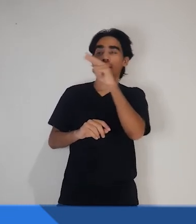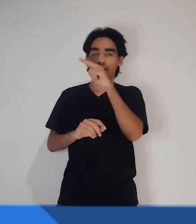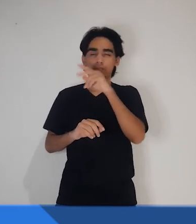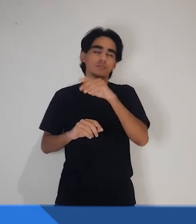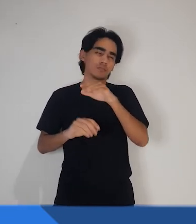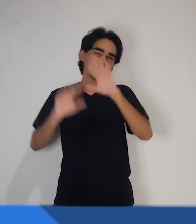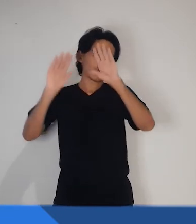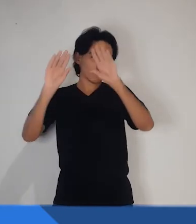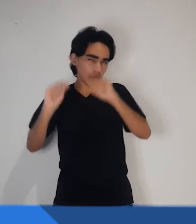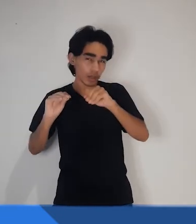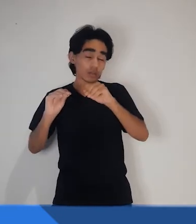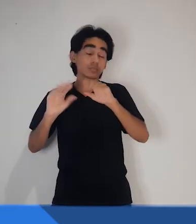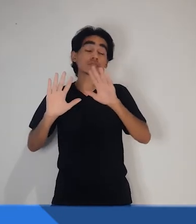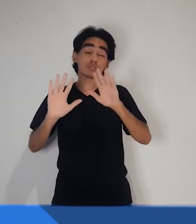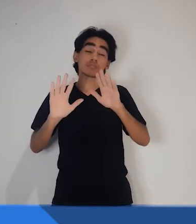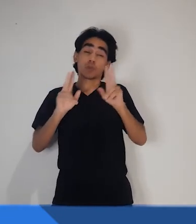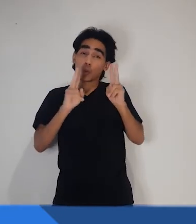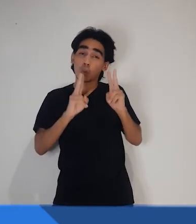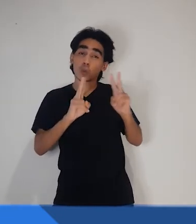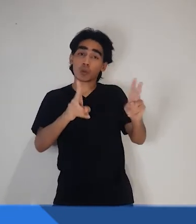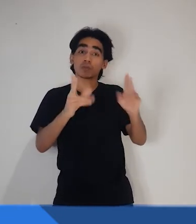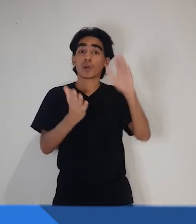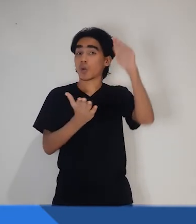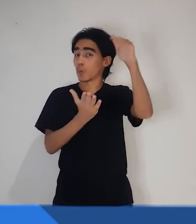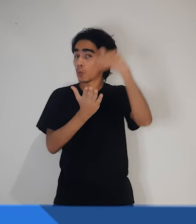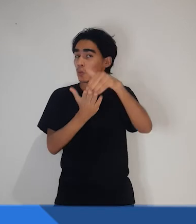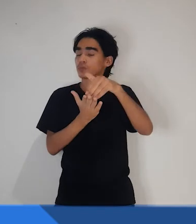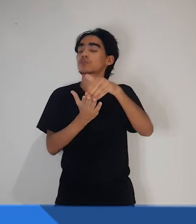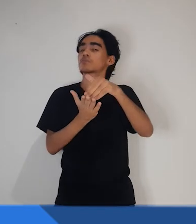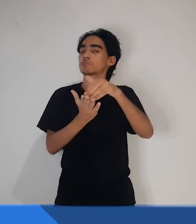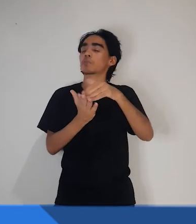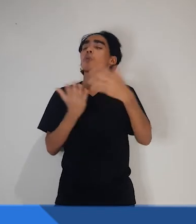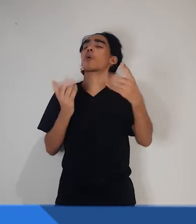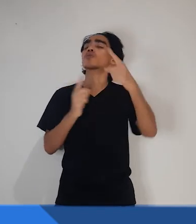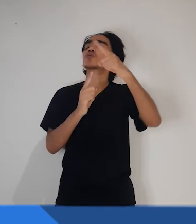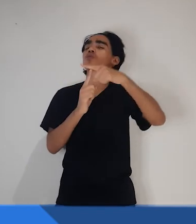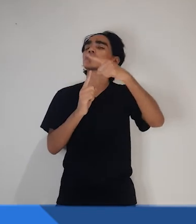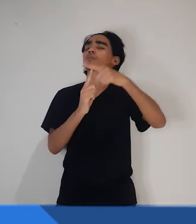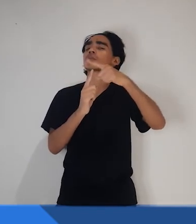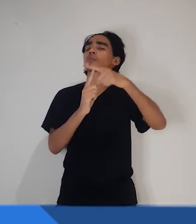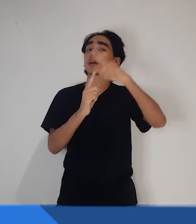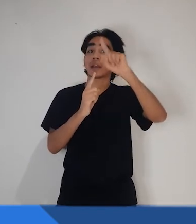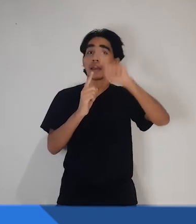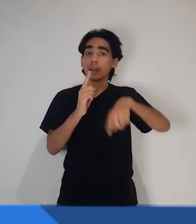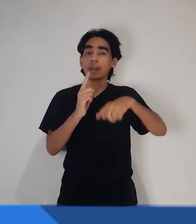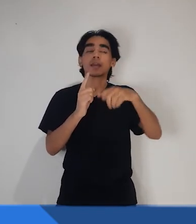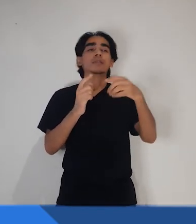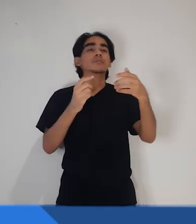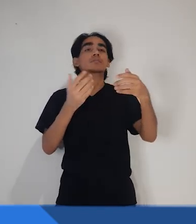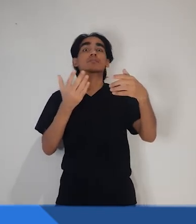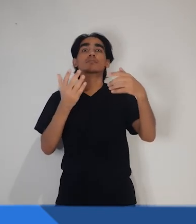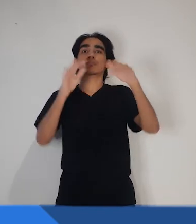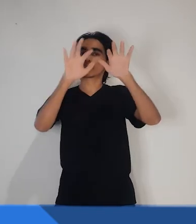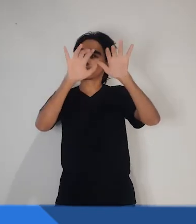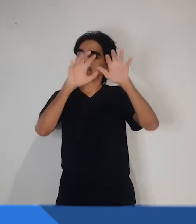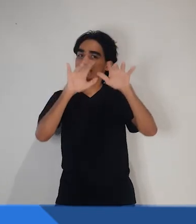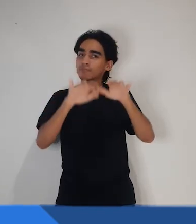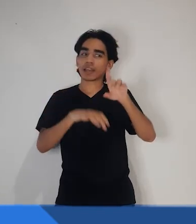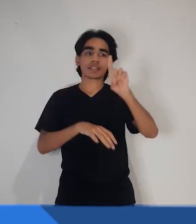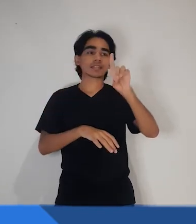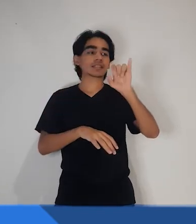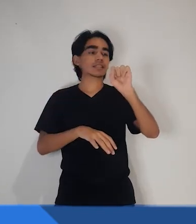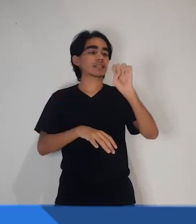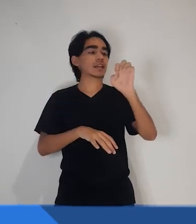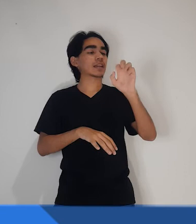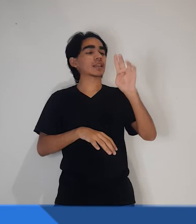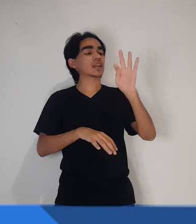aqui e continua. A última questão é do tipo, vamos olhar, dissertativa. A